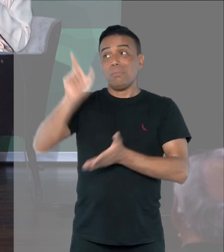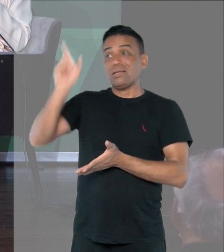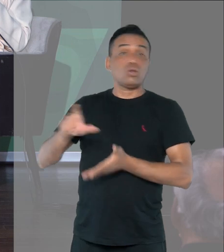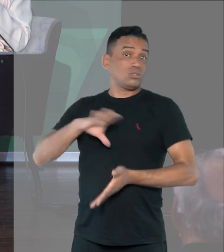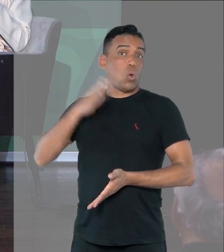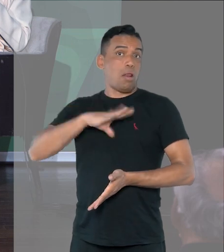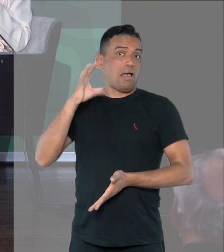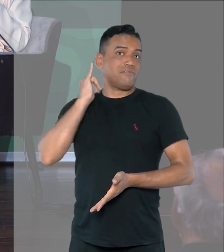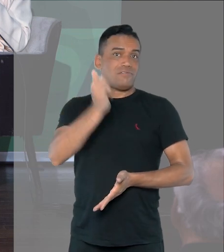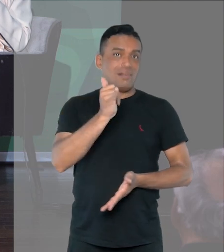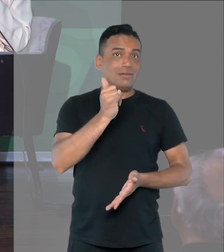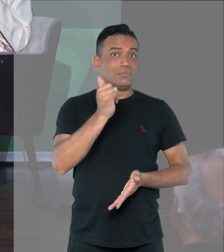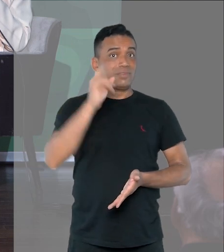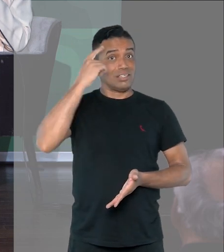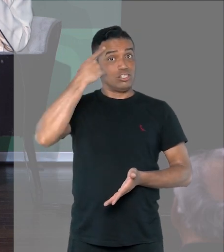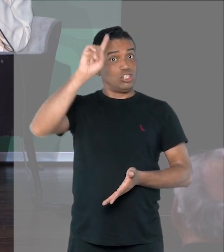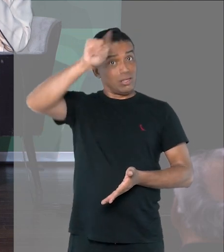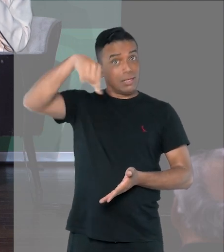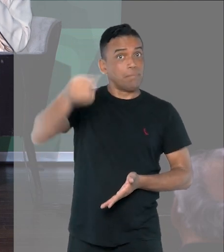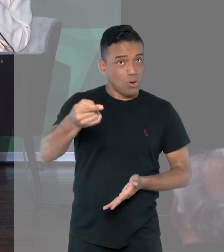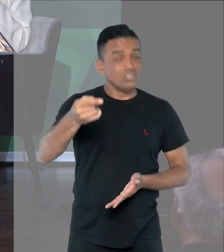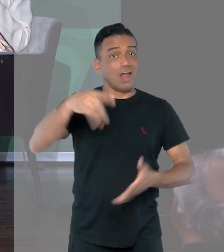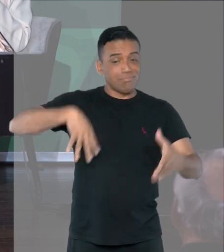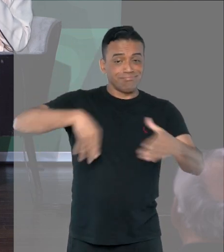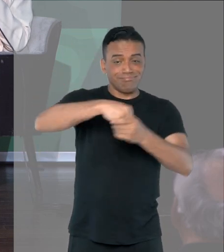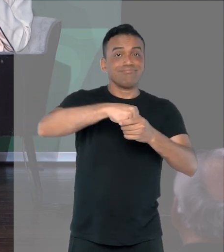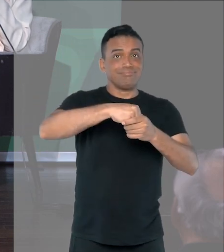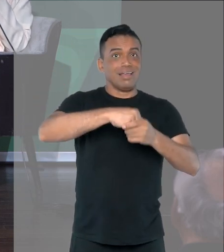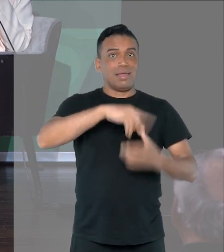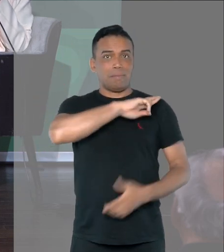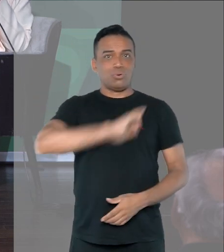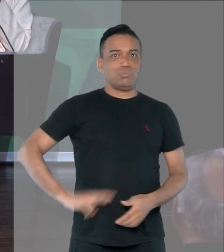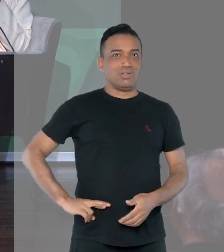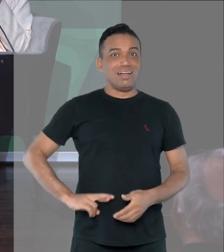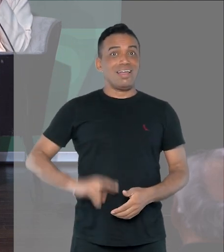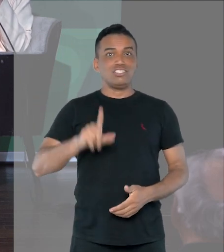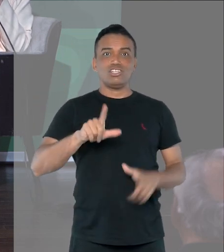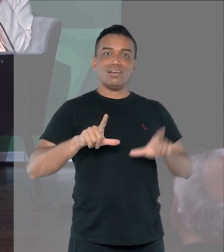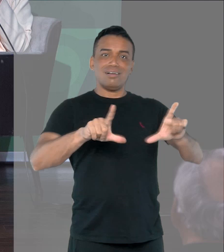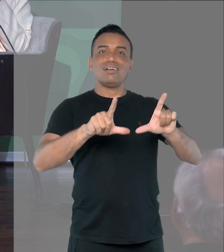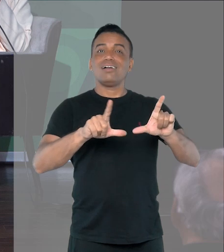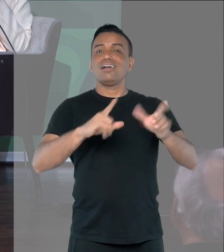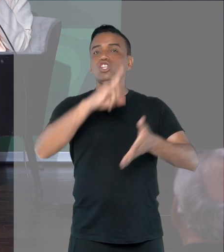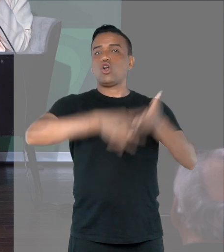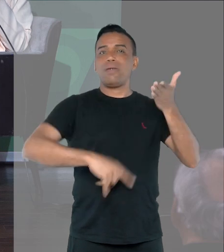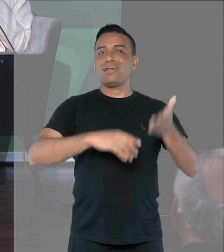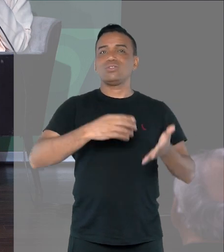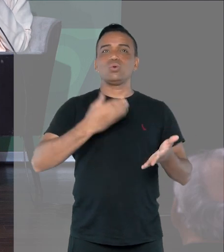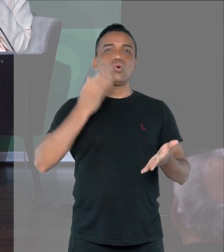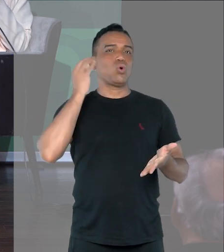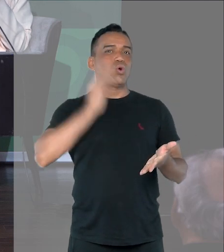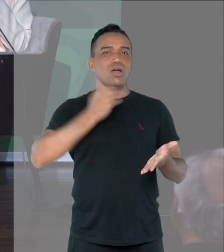que no dia seguinte da proclamação da República já tinham aderido à República. Eles que tinham seus títulos dados pelo imperador são